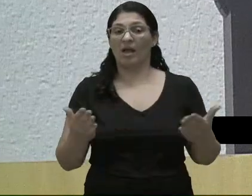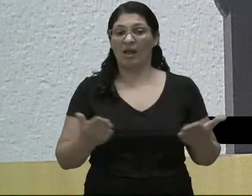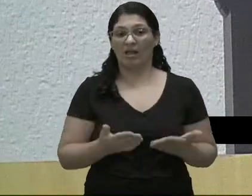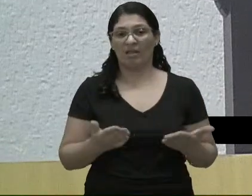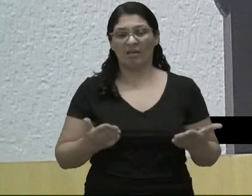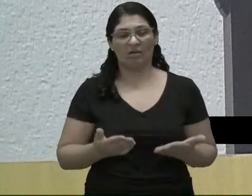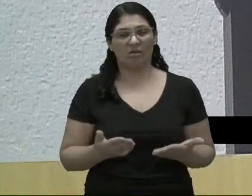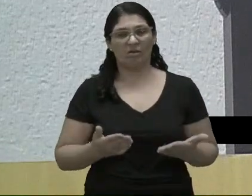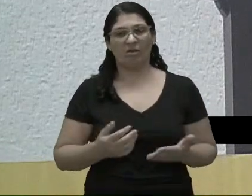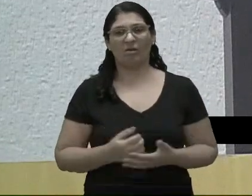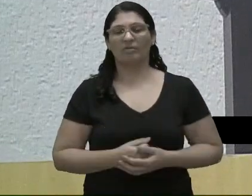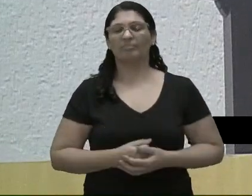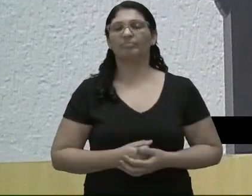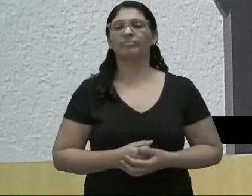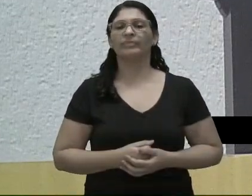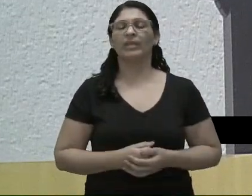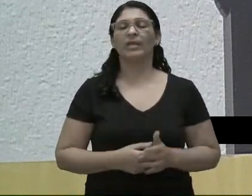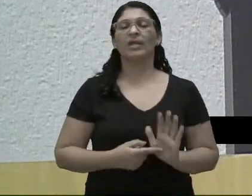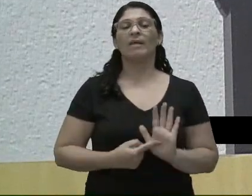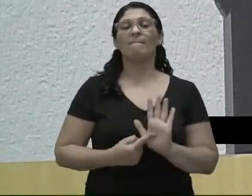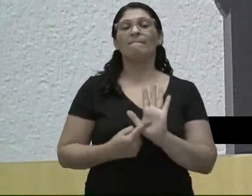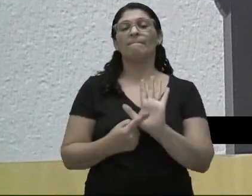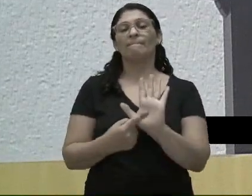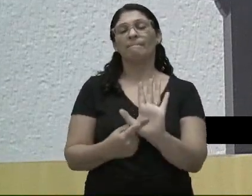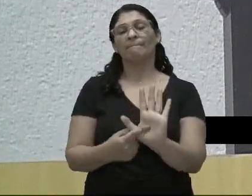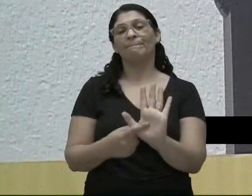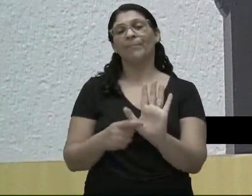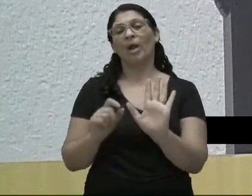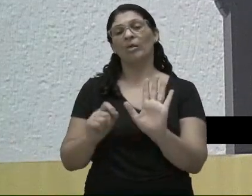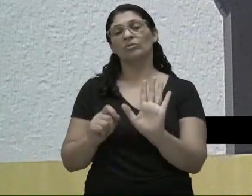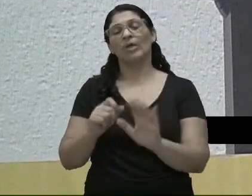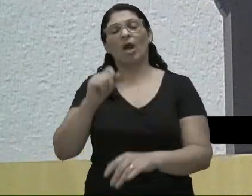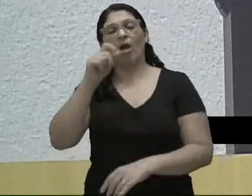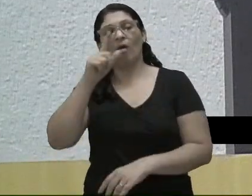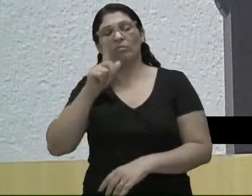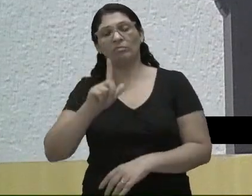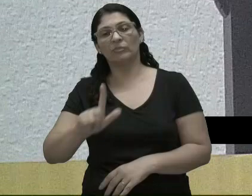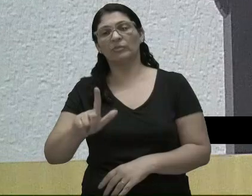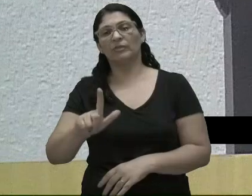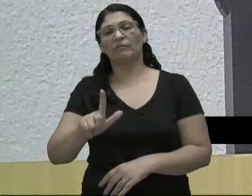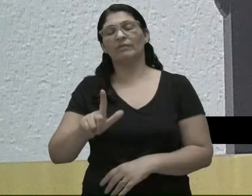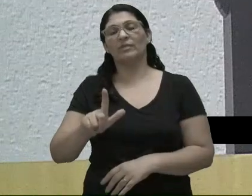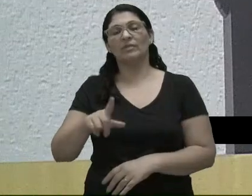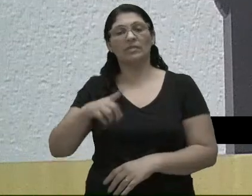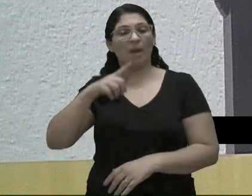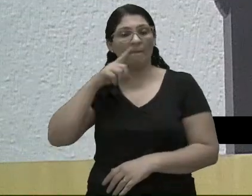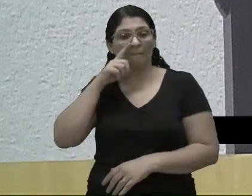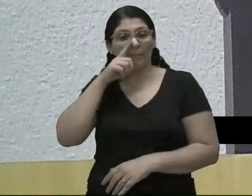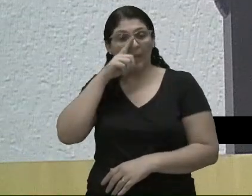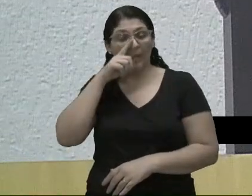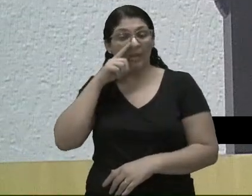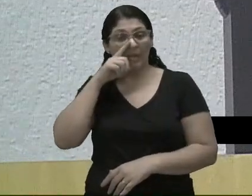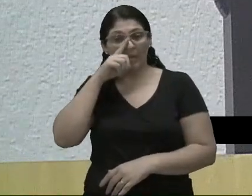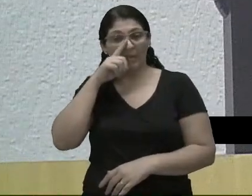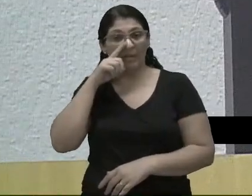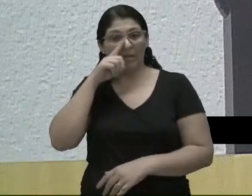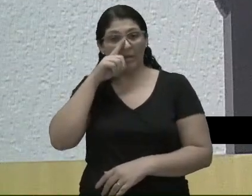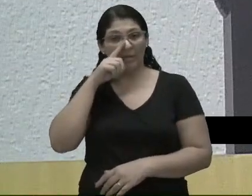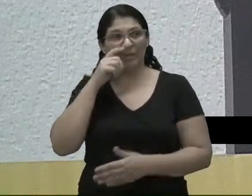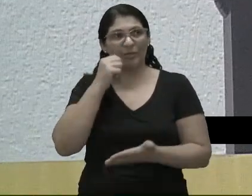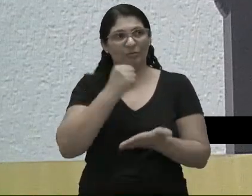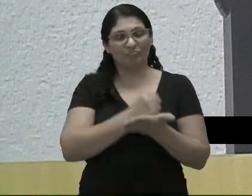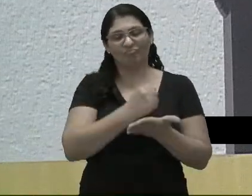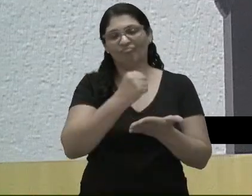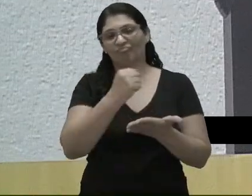União, e eles mostram para a gente, mais uma vez, o risco de se